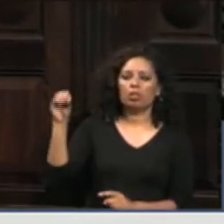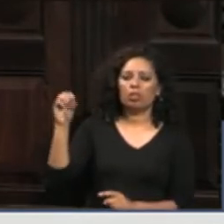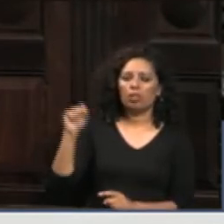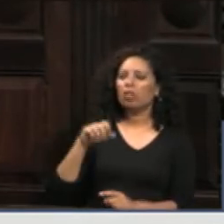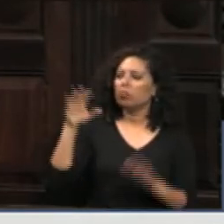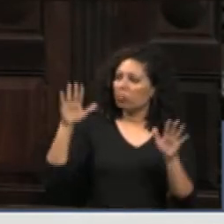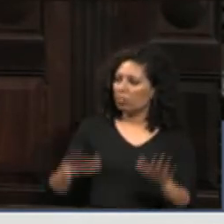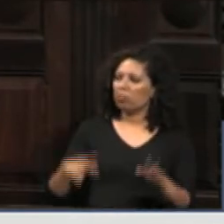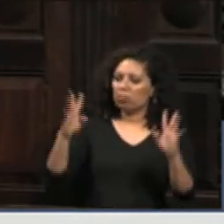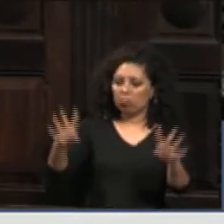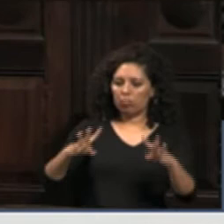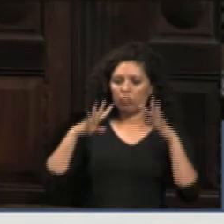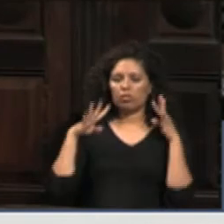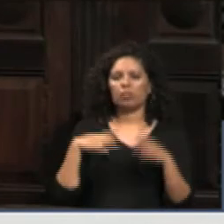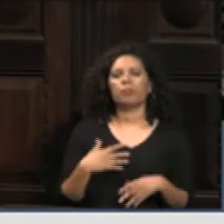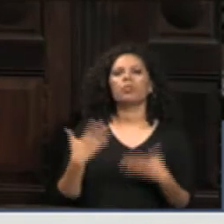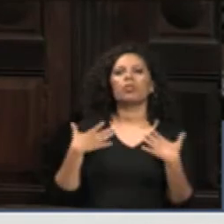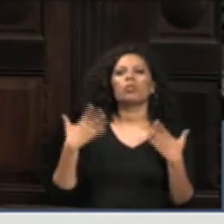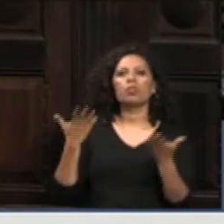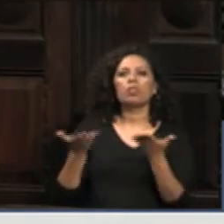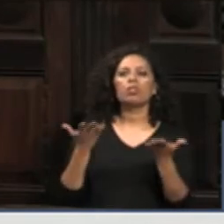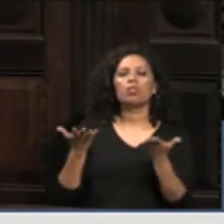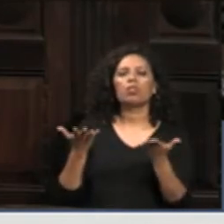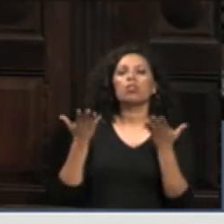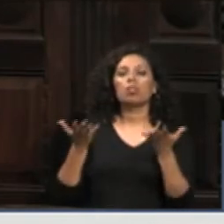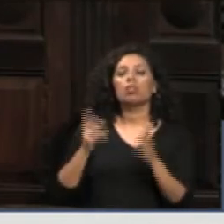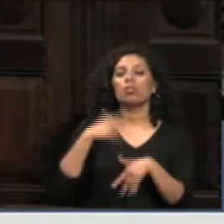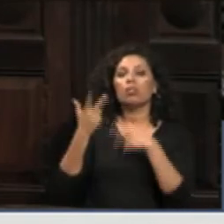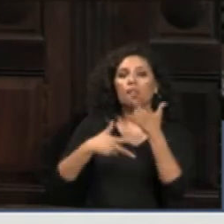começar dizendo o seguinte: primeiro,